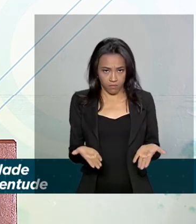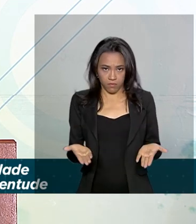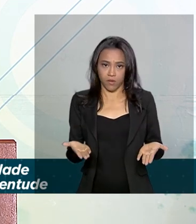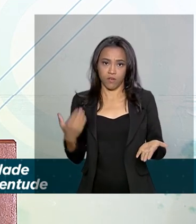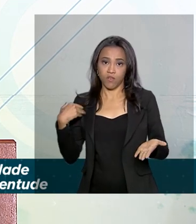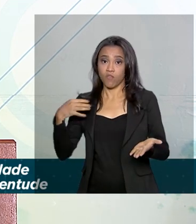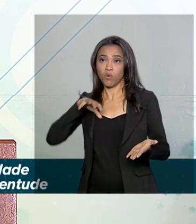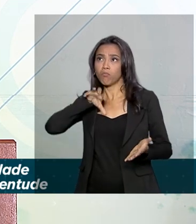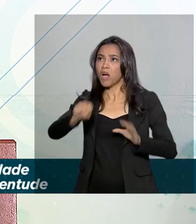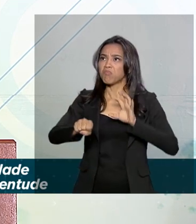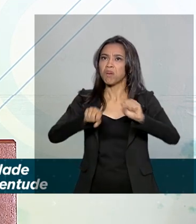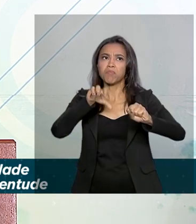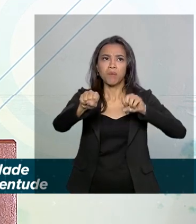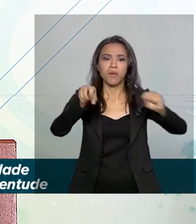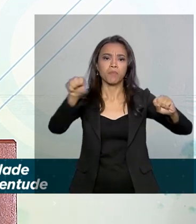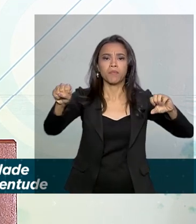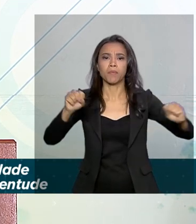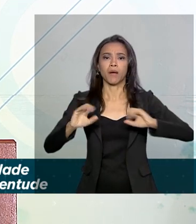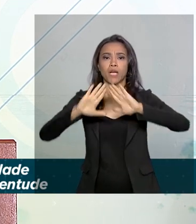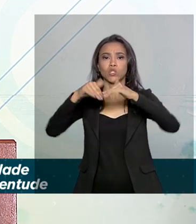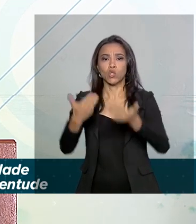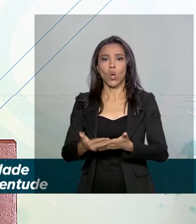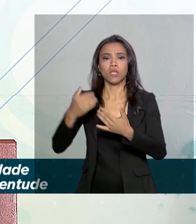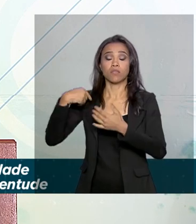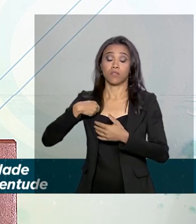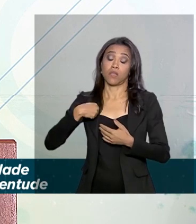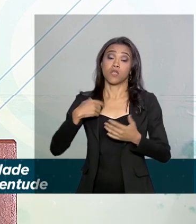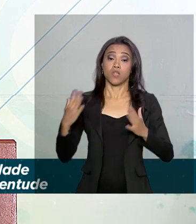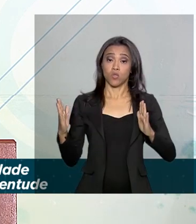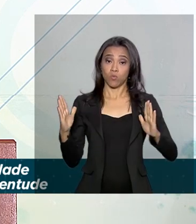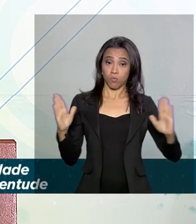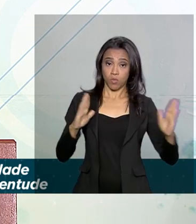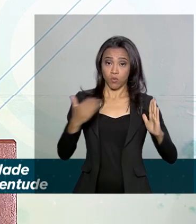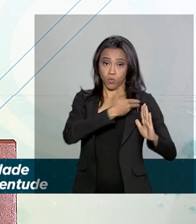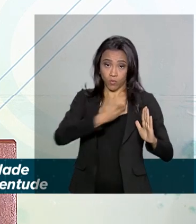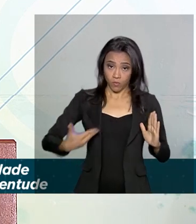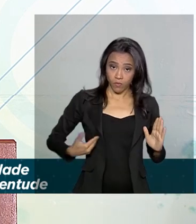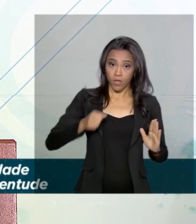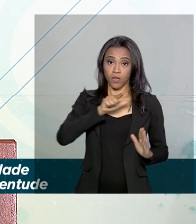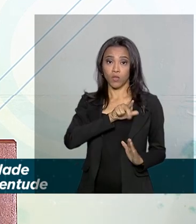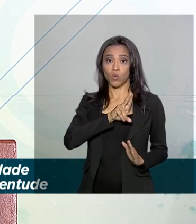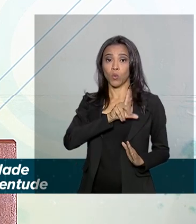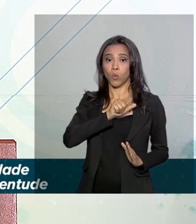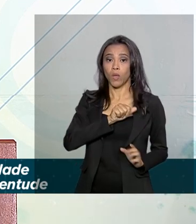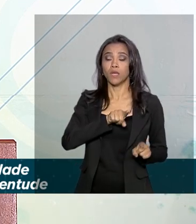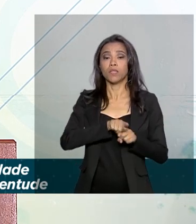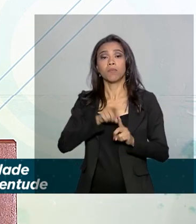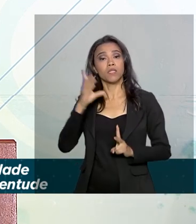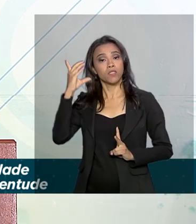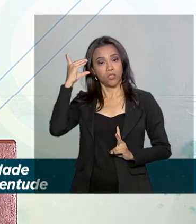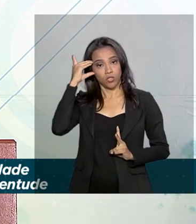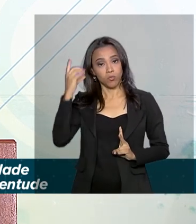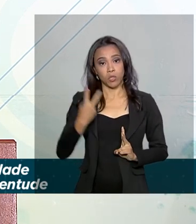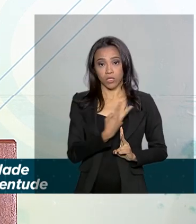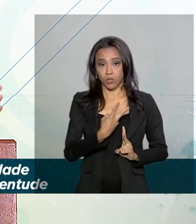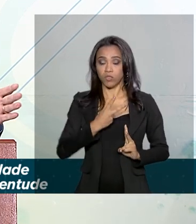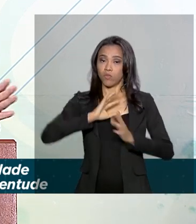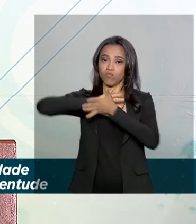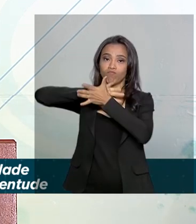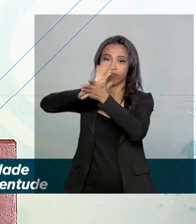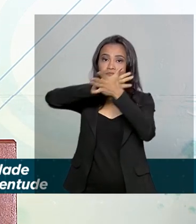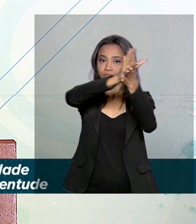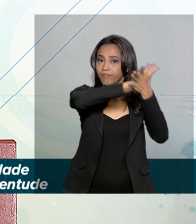simplesmente destruídas nos governos Lula e Dilma. E o produto final de uma escola